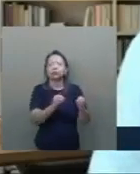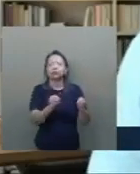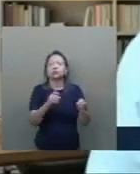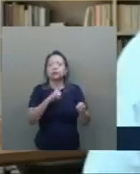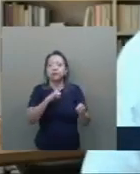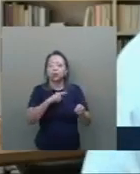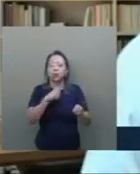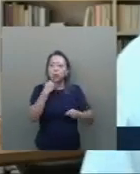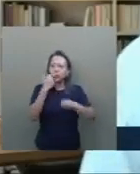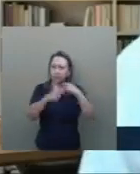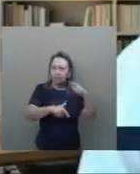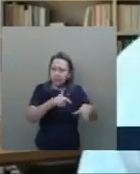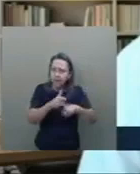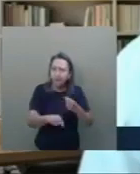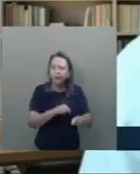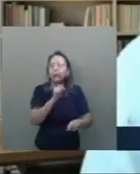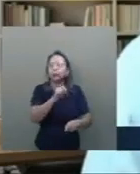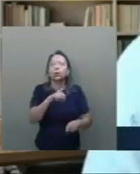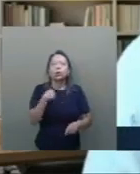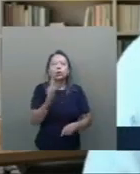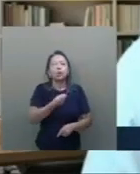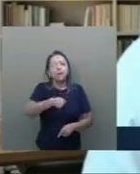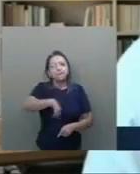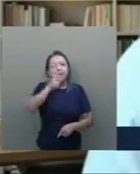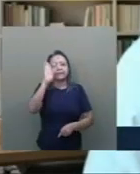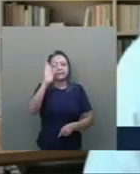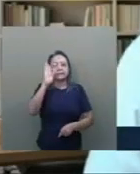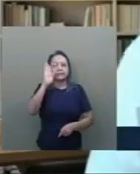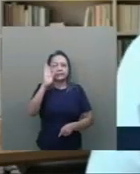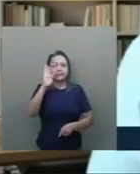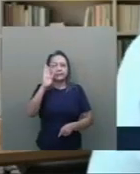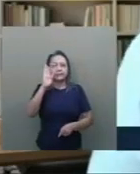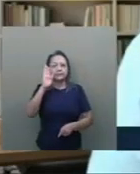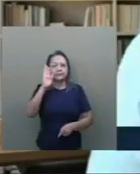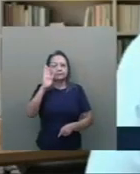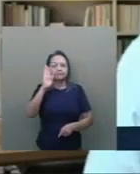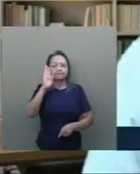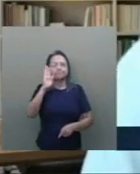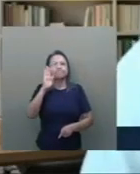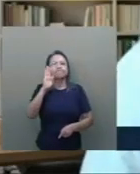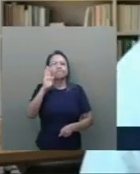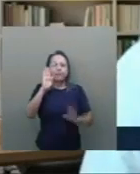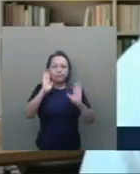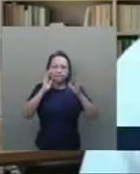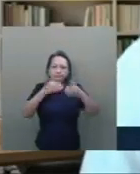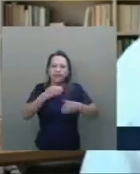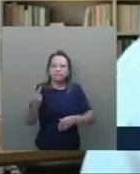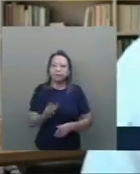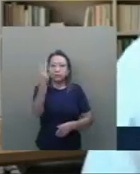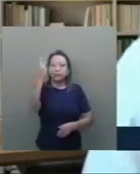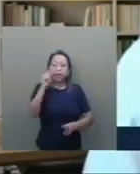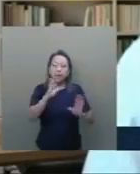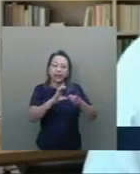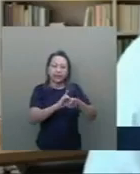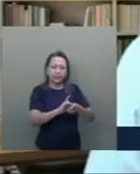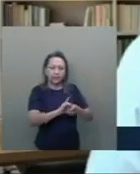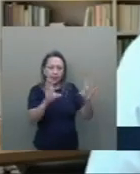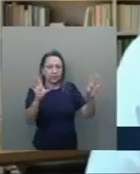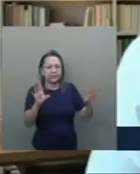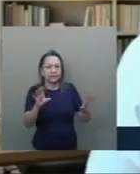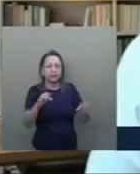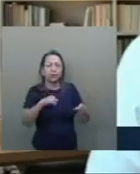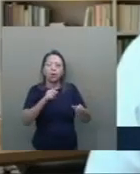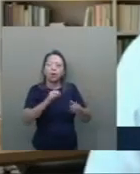contribuição para aquilo que nós mais prezamos, que é a democracia. Queria homenagear todos